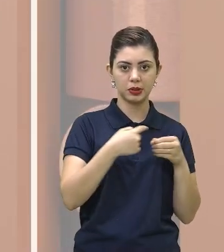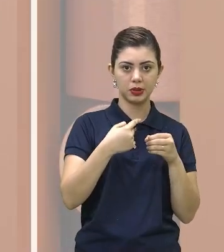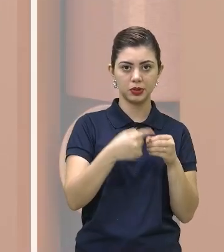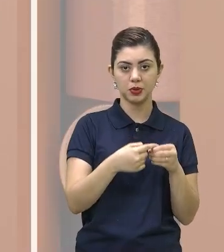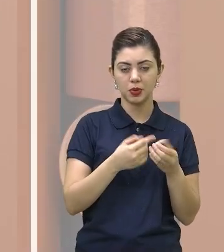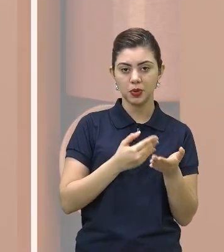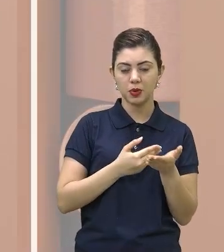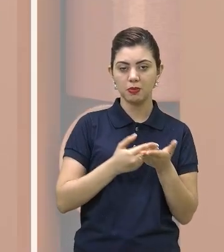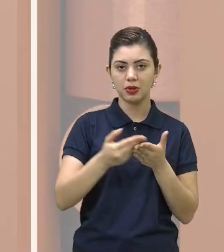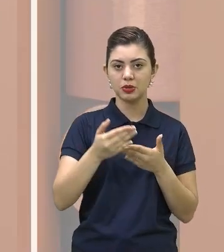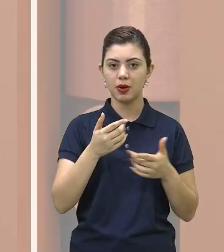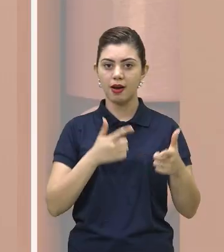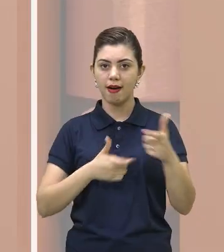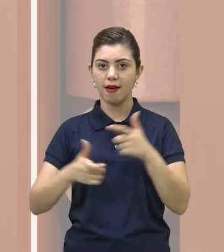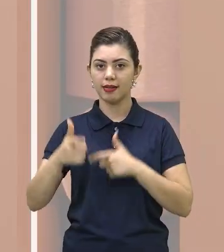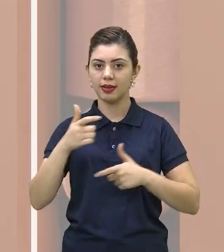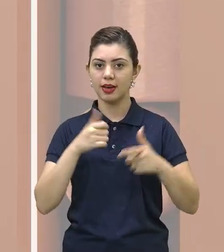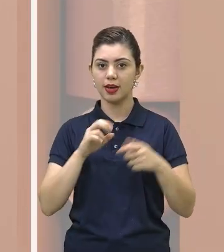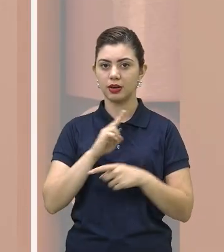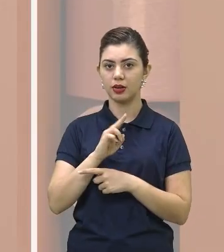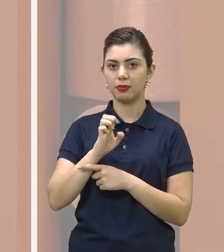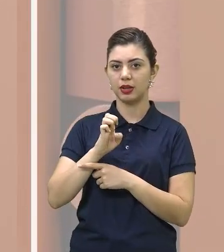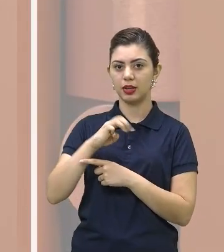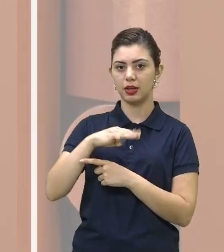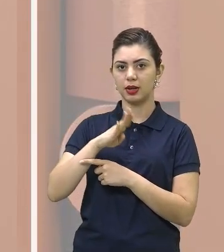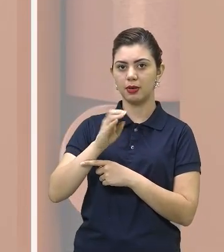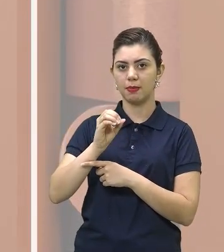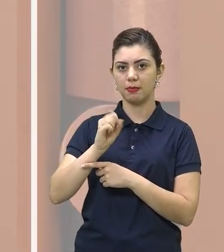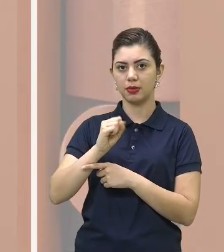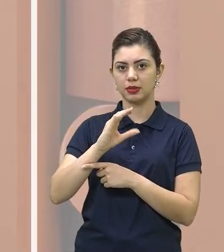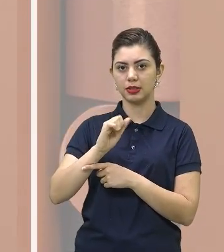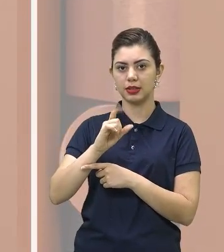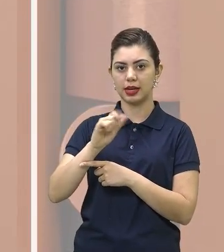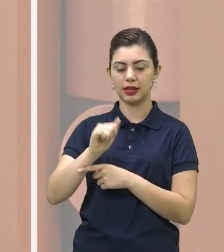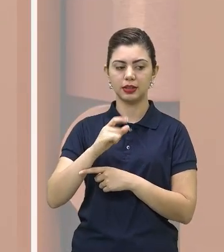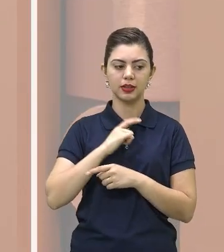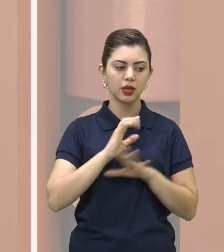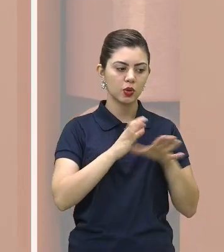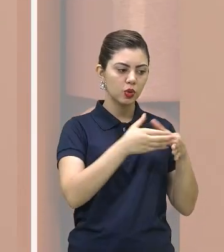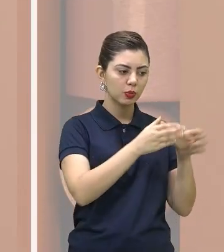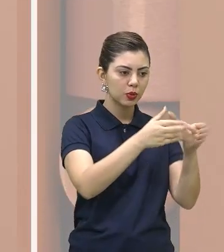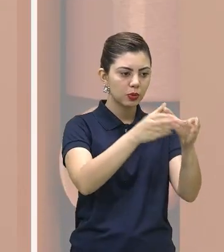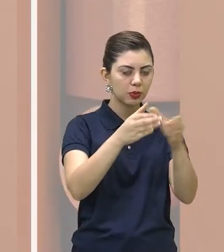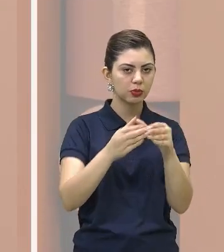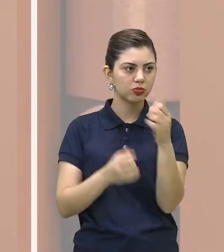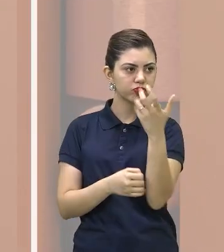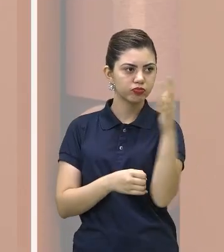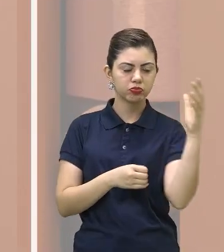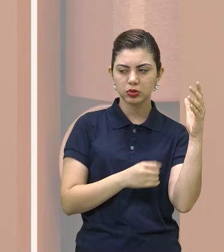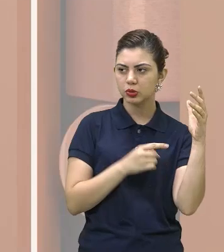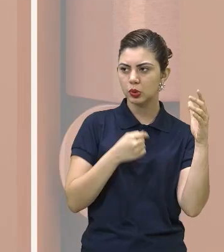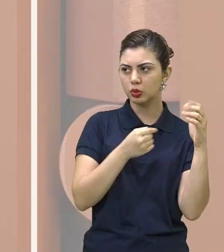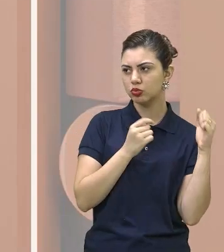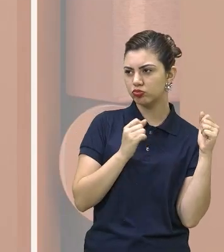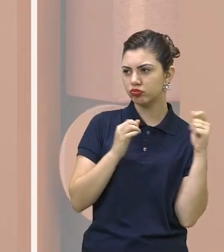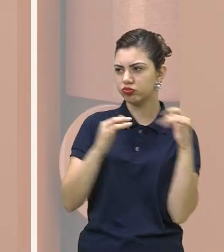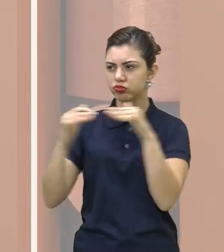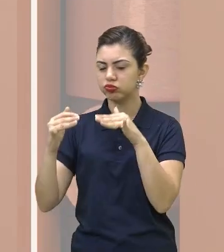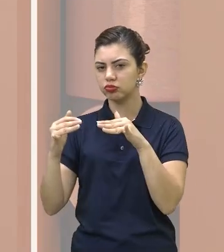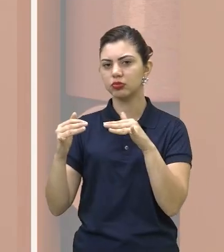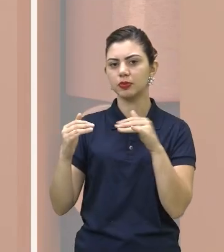de emboscada. Divididos em pequenos grupos, saíram da mata e atacavam os holandeses de